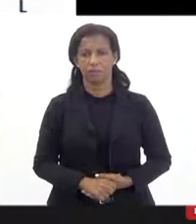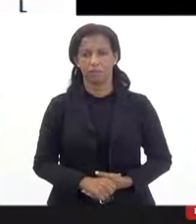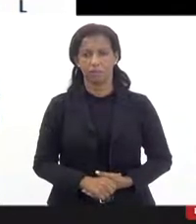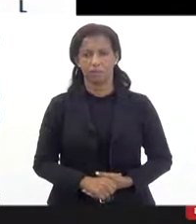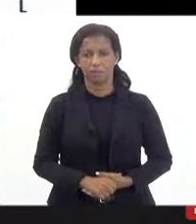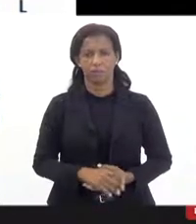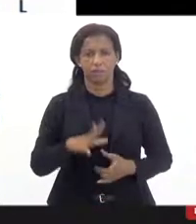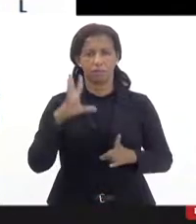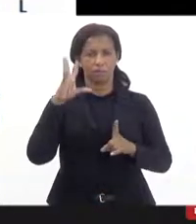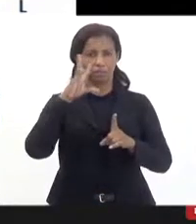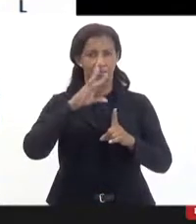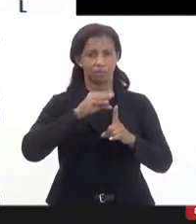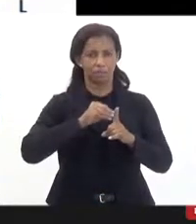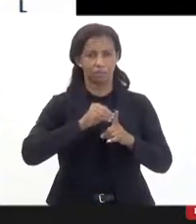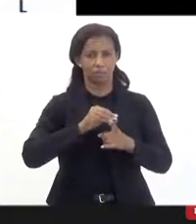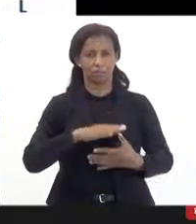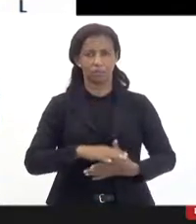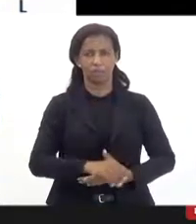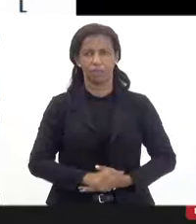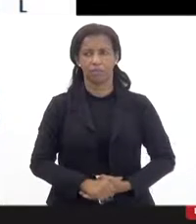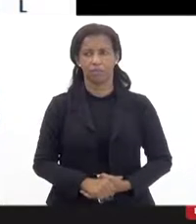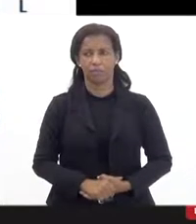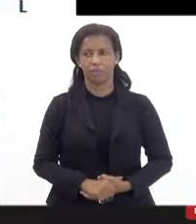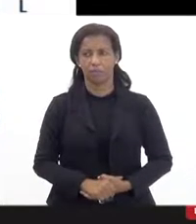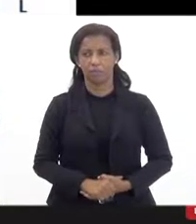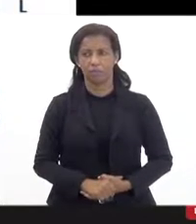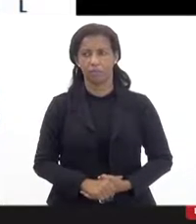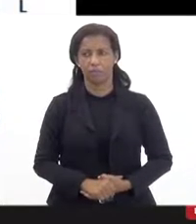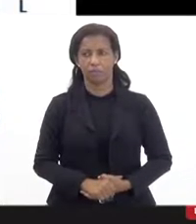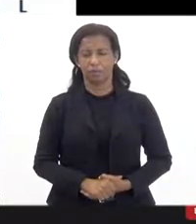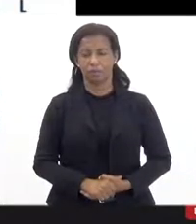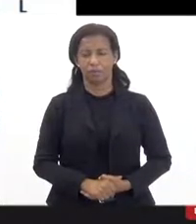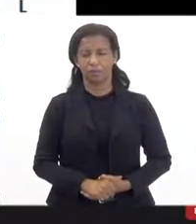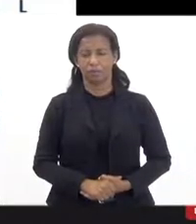seu fone aí, Maria. Por favor, feche o som.